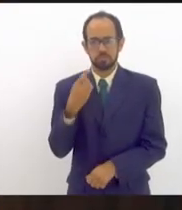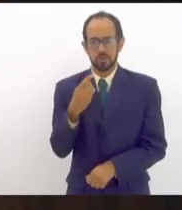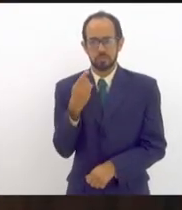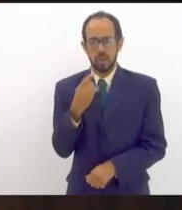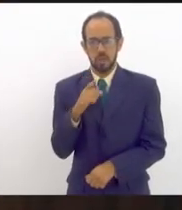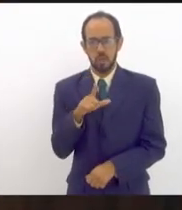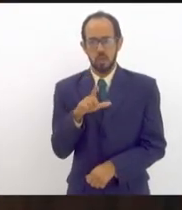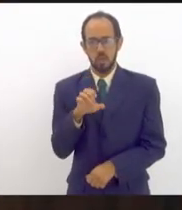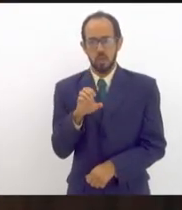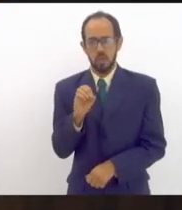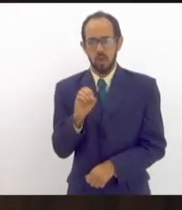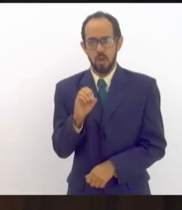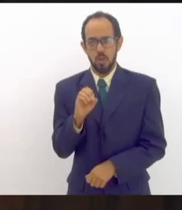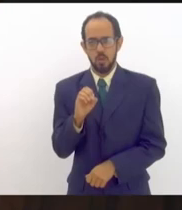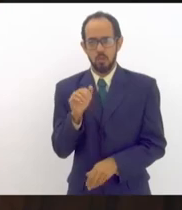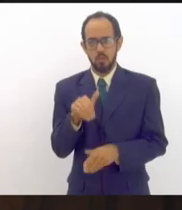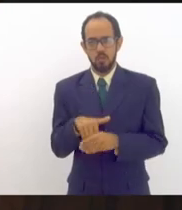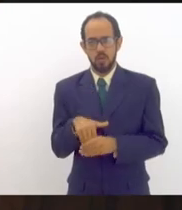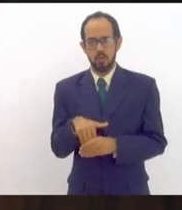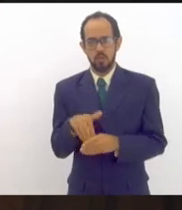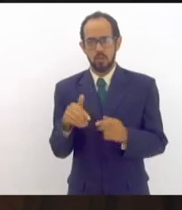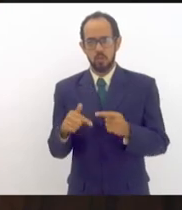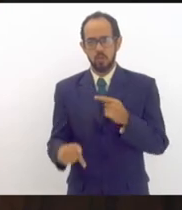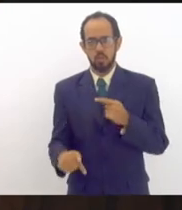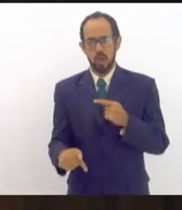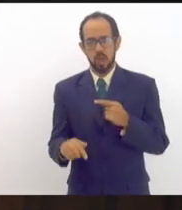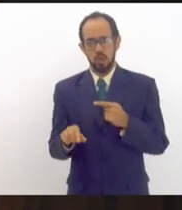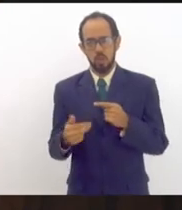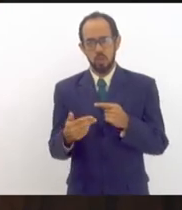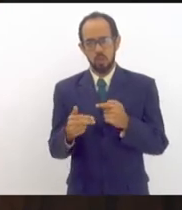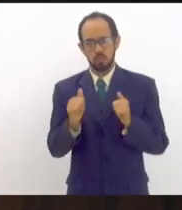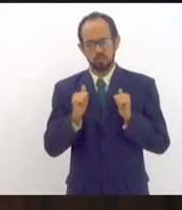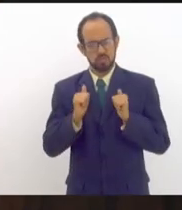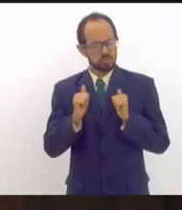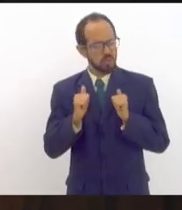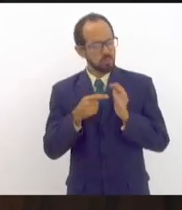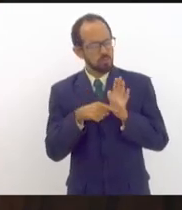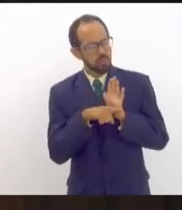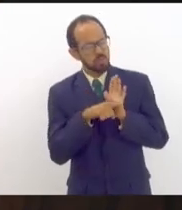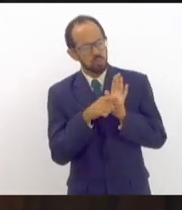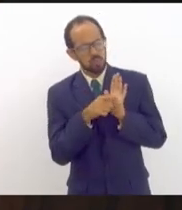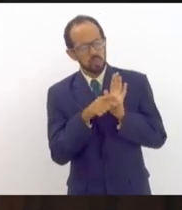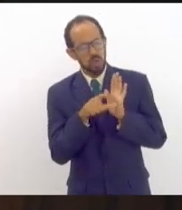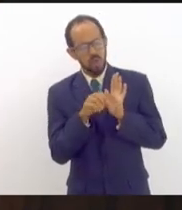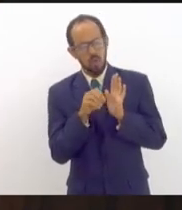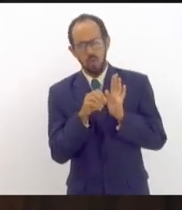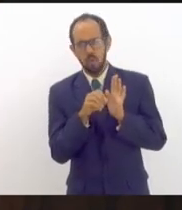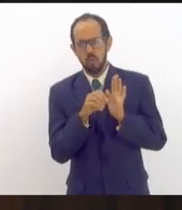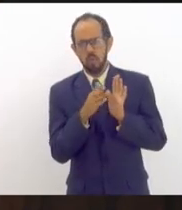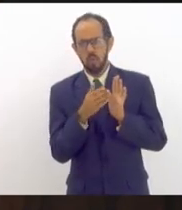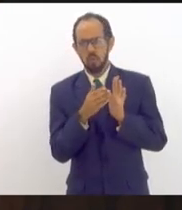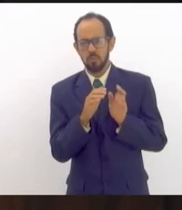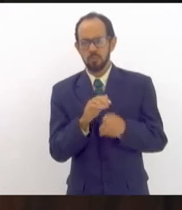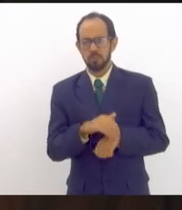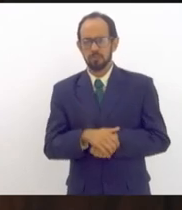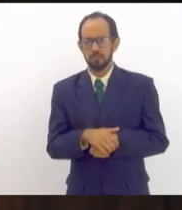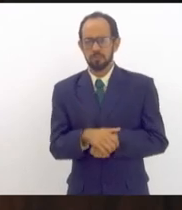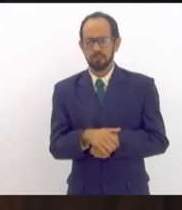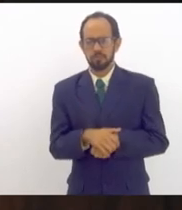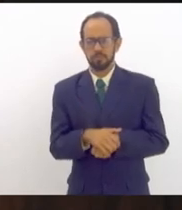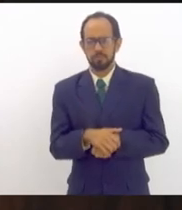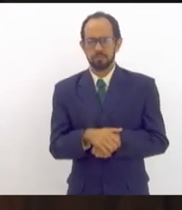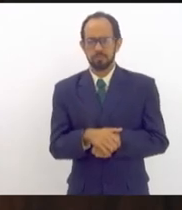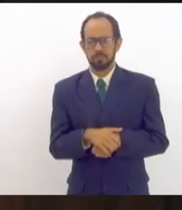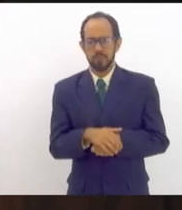voto contrário ou abstenção deputado Léo mas aí como ele foi pedido verificação vai ter que votar